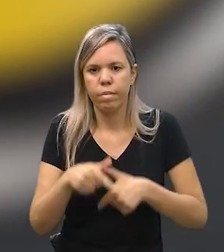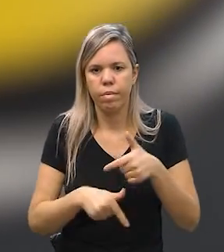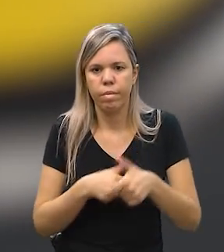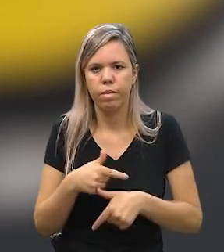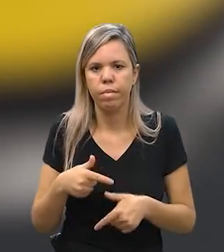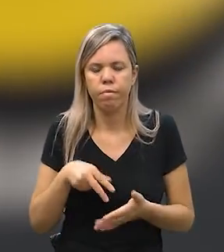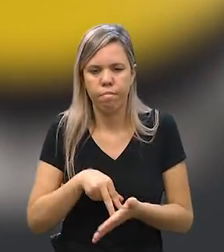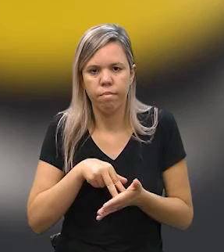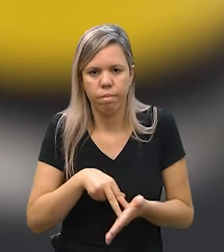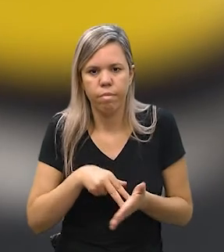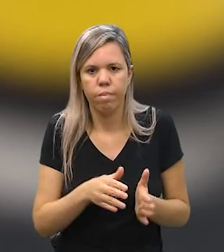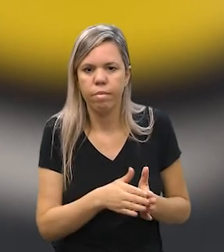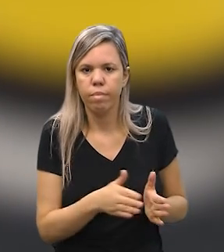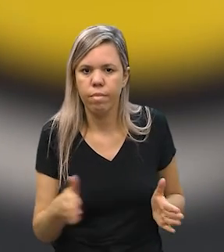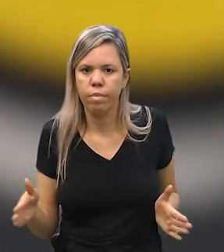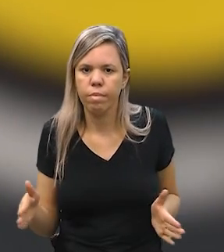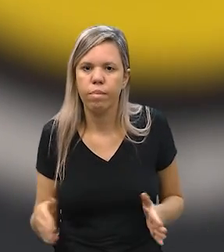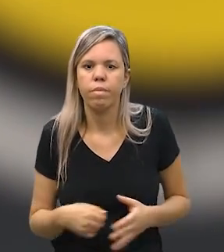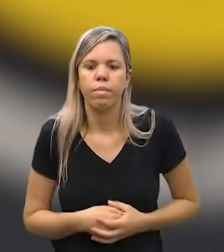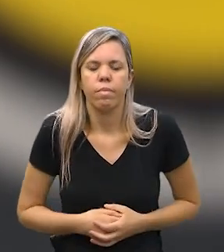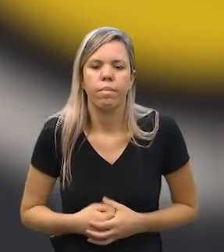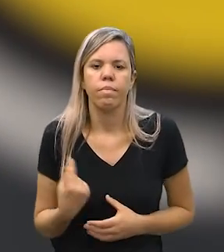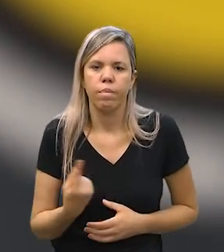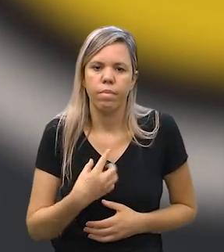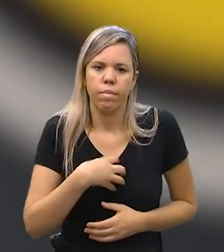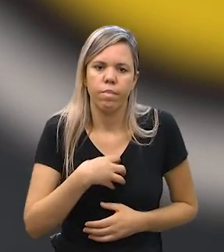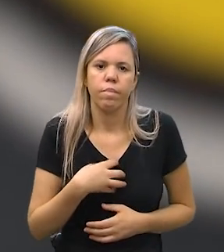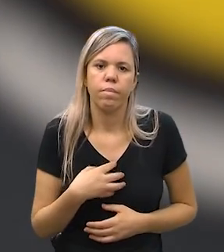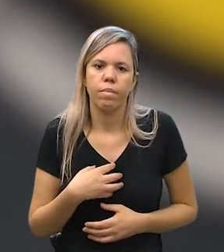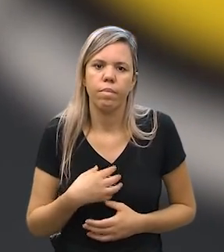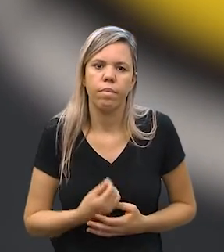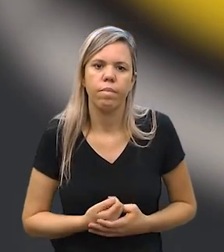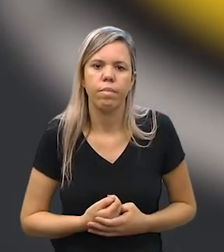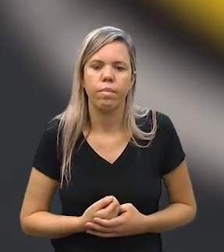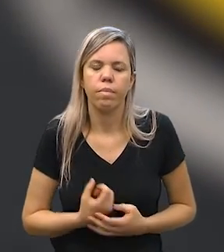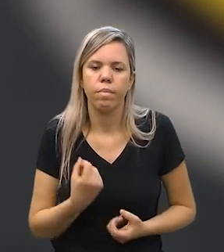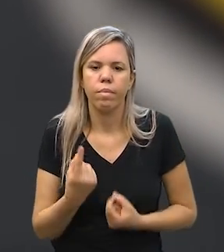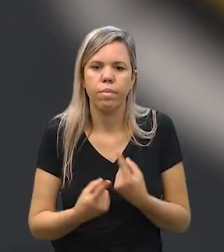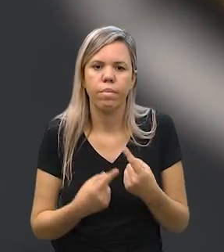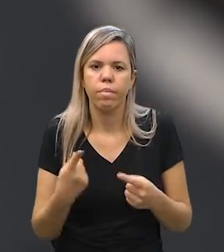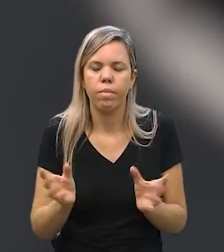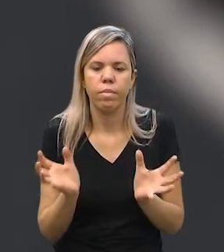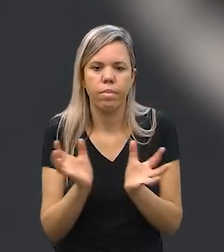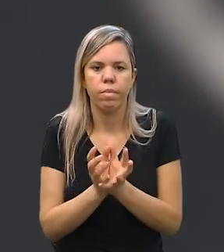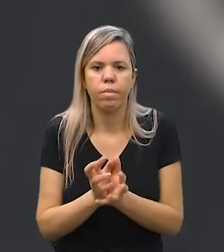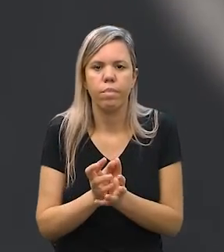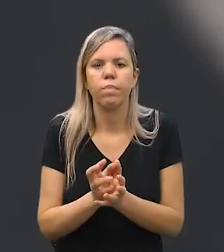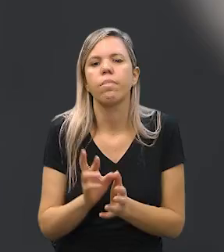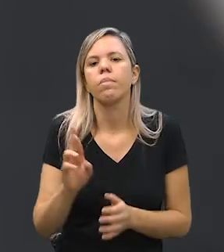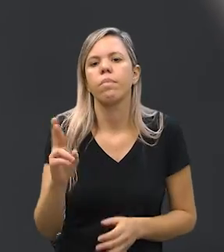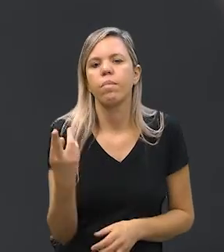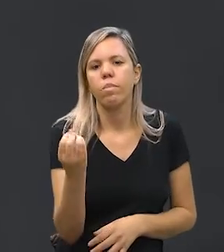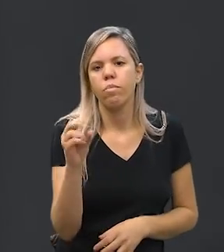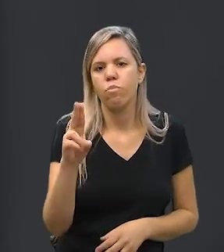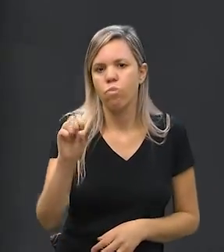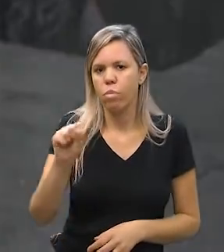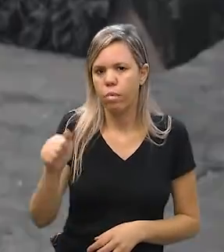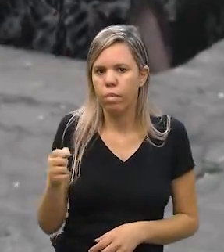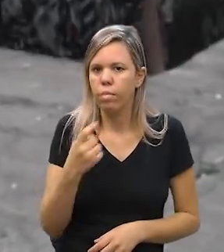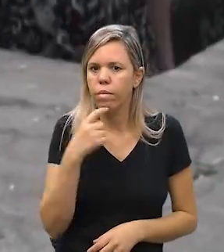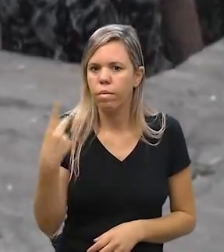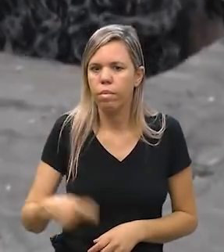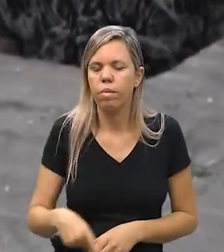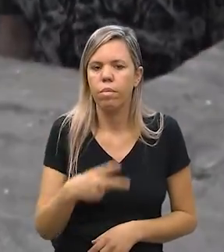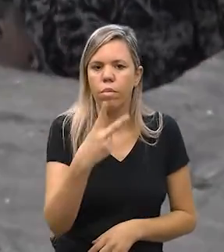trabalhando firme durante esse período de isolamento forçado. Uma delas é a banda Rose, formada aqui em Campinas